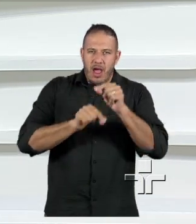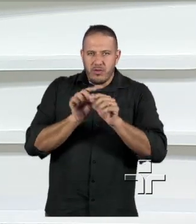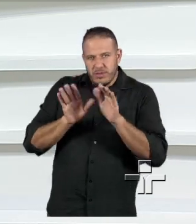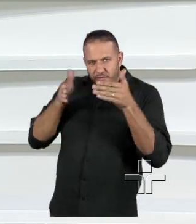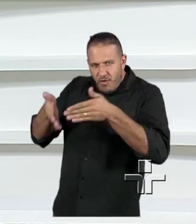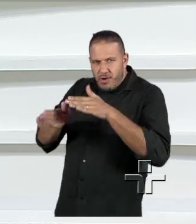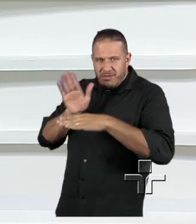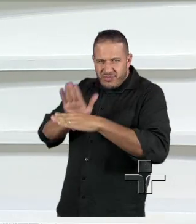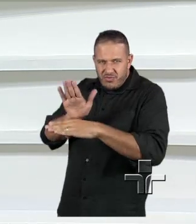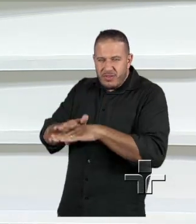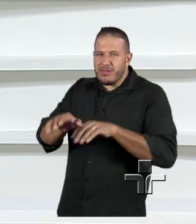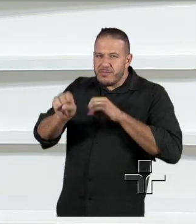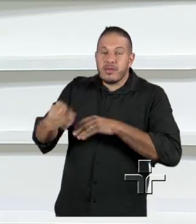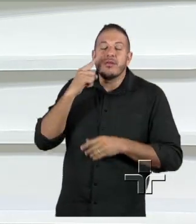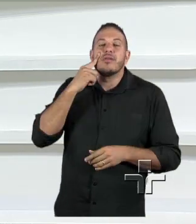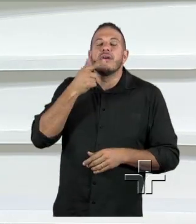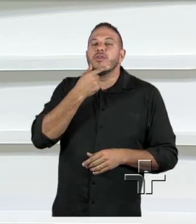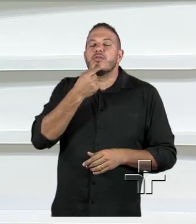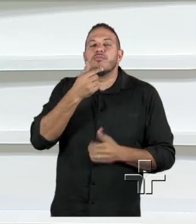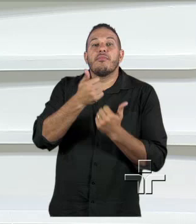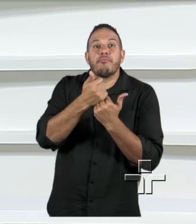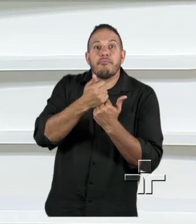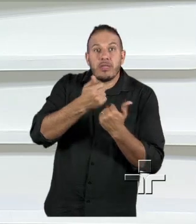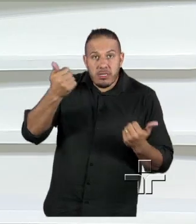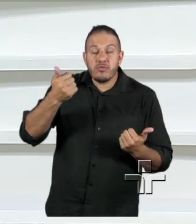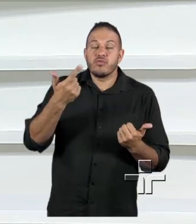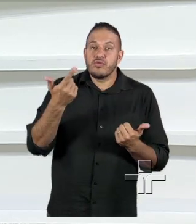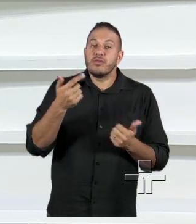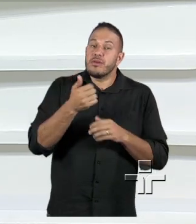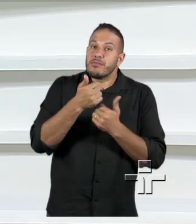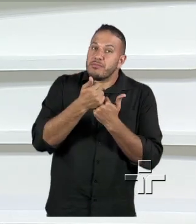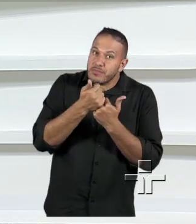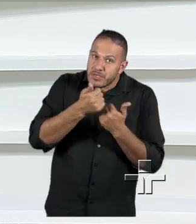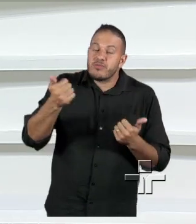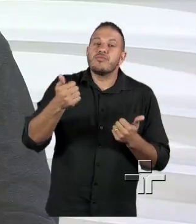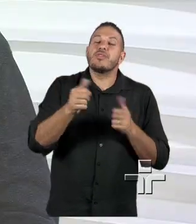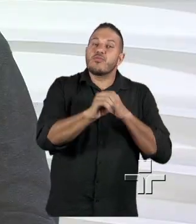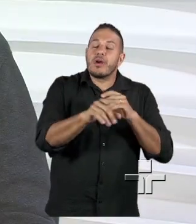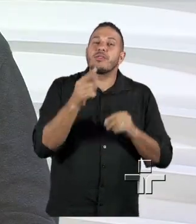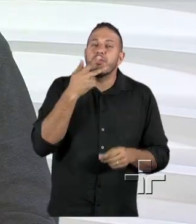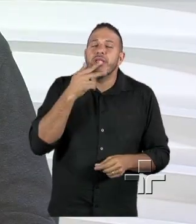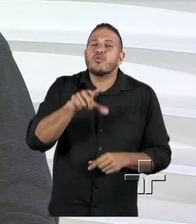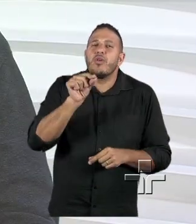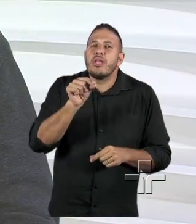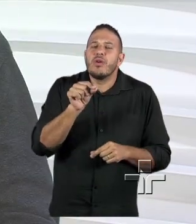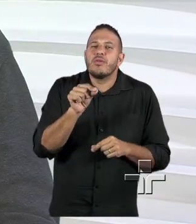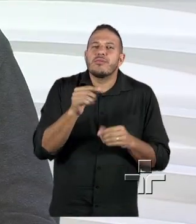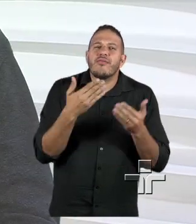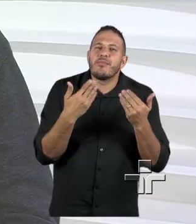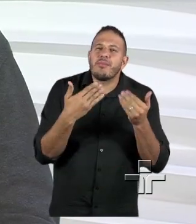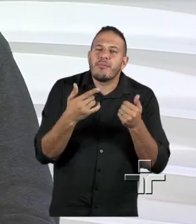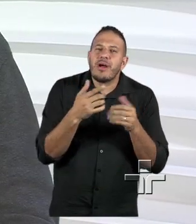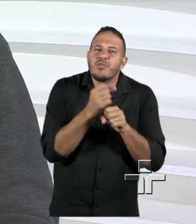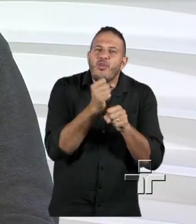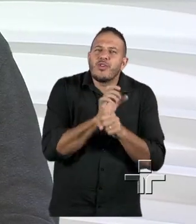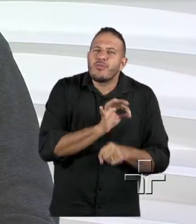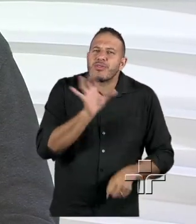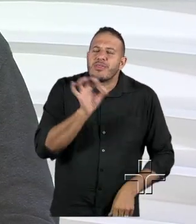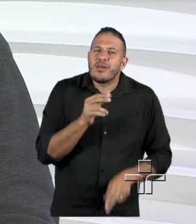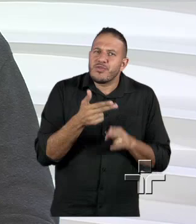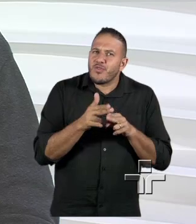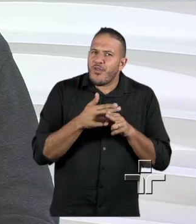educação, e o ministro da Educação adotou os chocolatinhos como didática, né? Então você vê que tem uma interação.